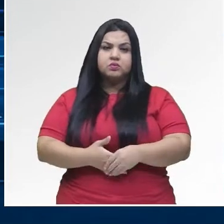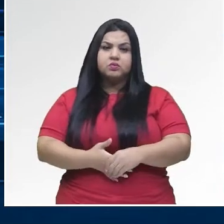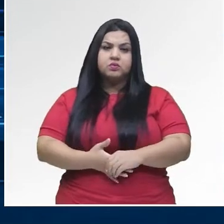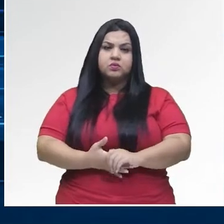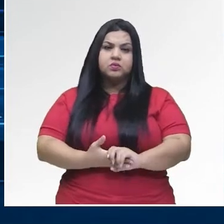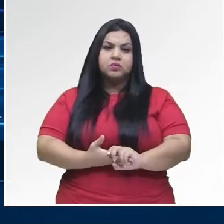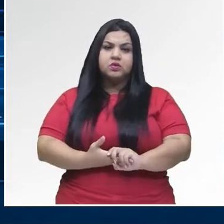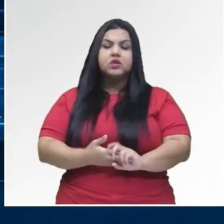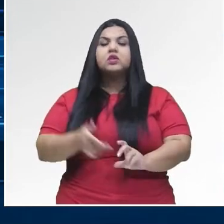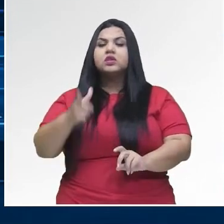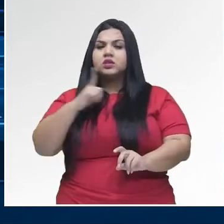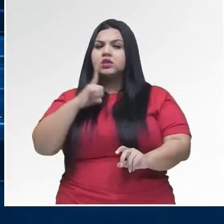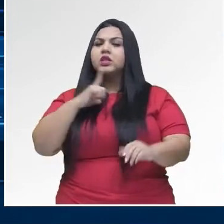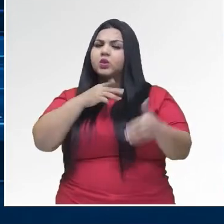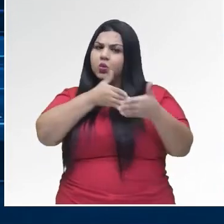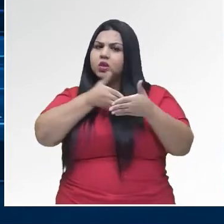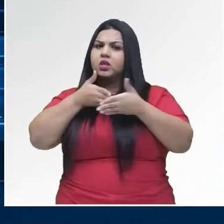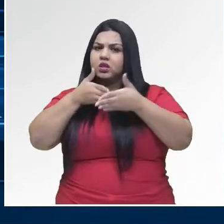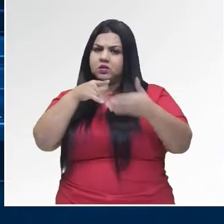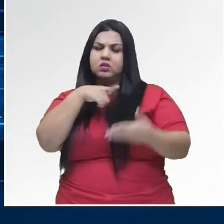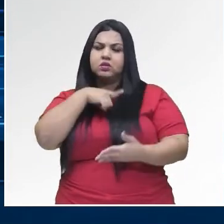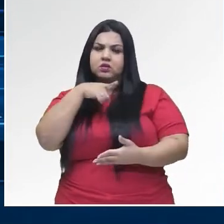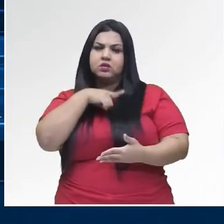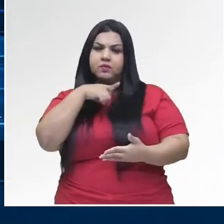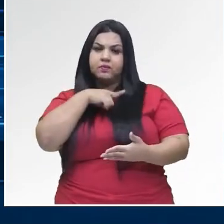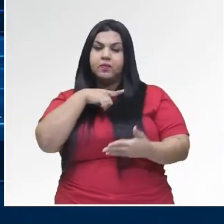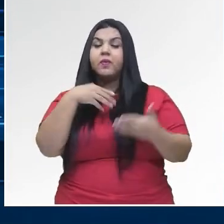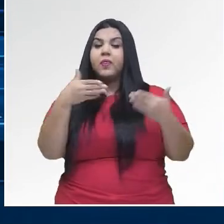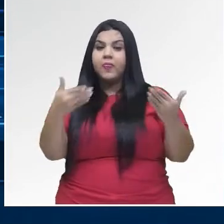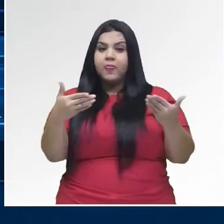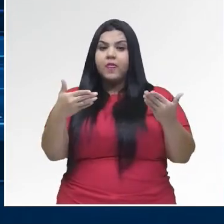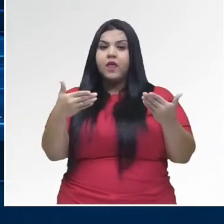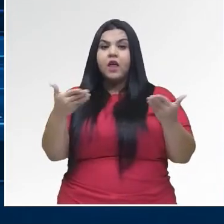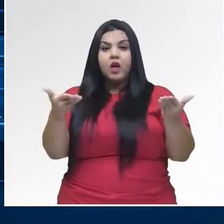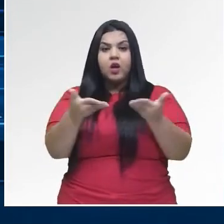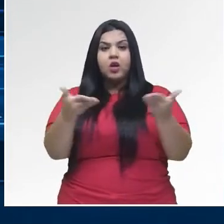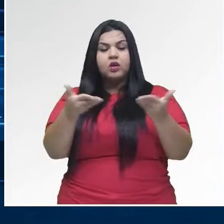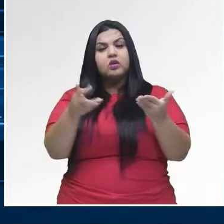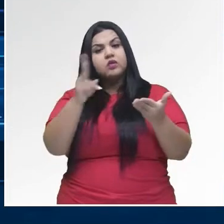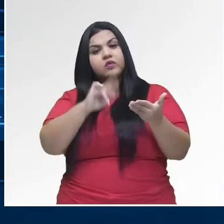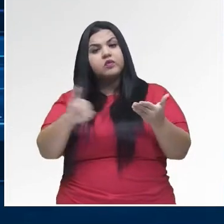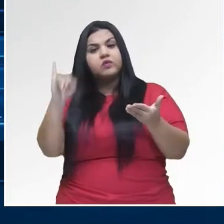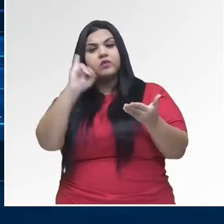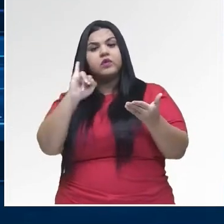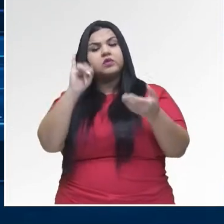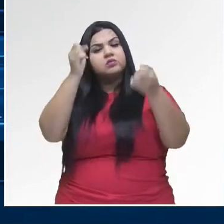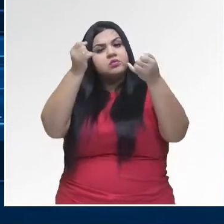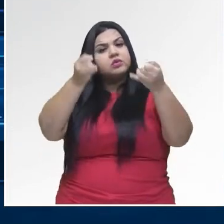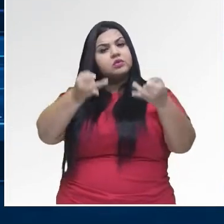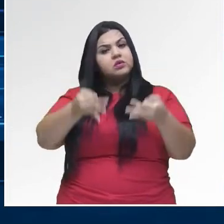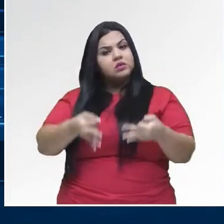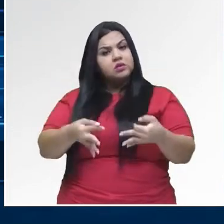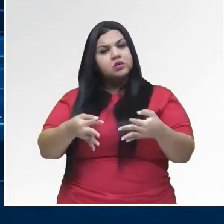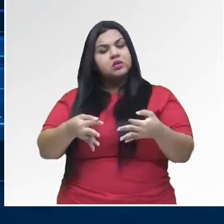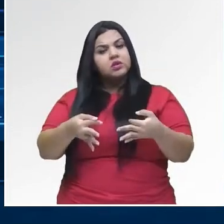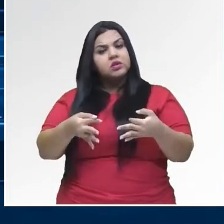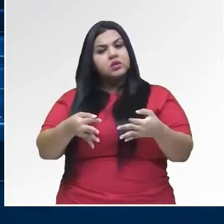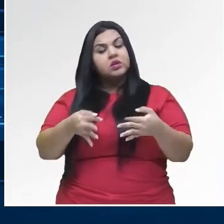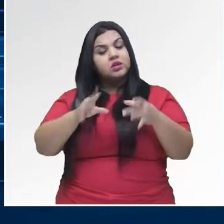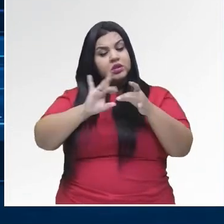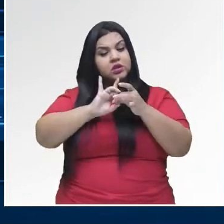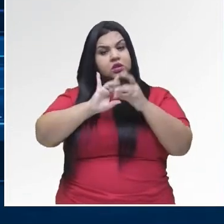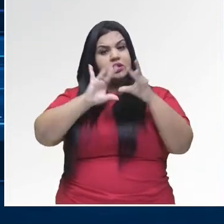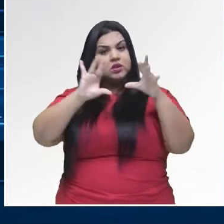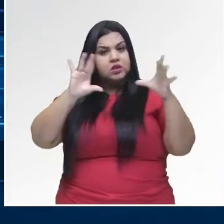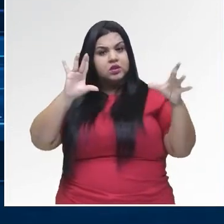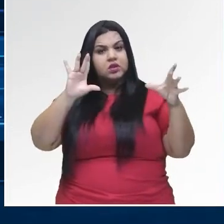ela tem os seus limites também. Então, agora nós vamos falar um pouco, além da liberdade, né, que